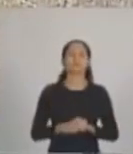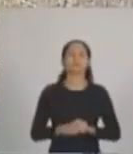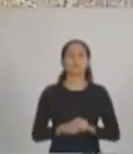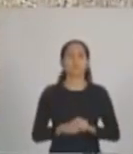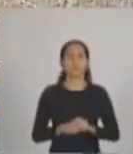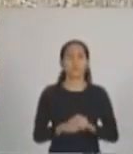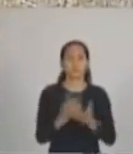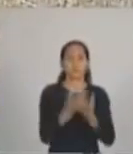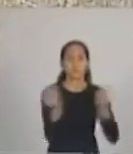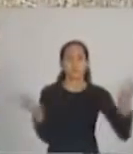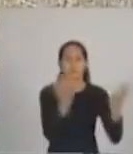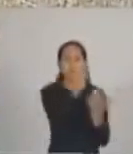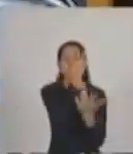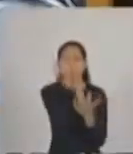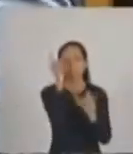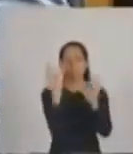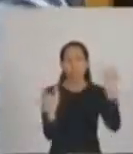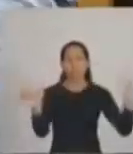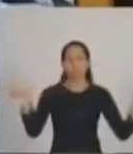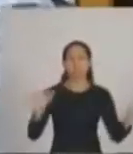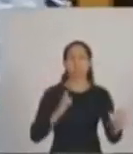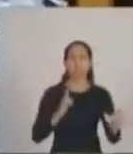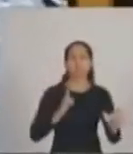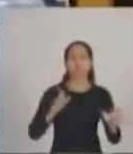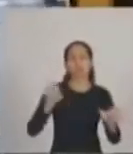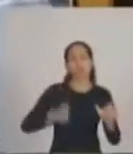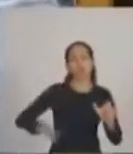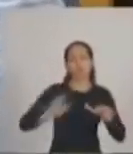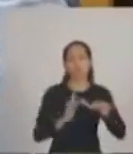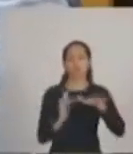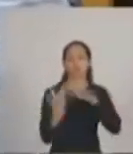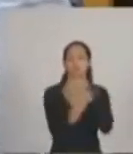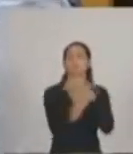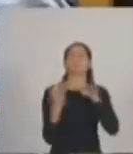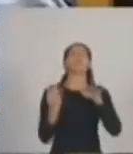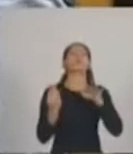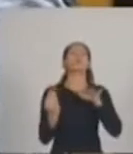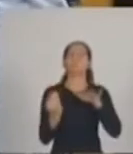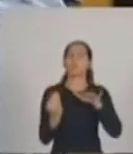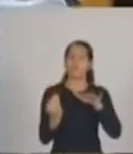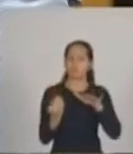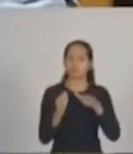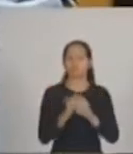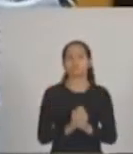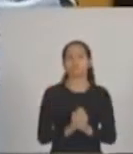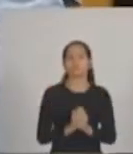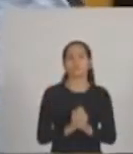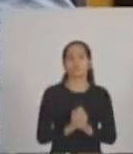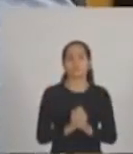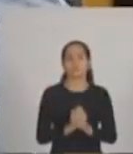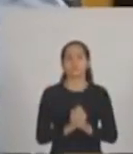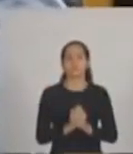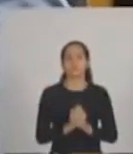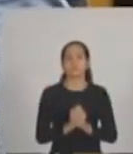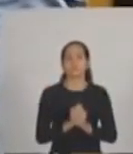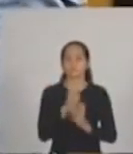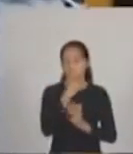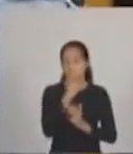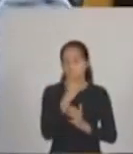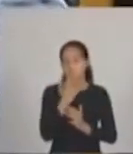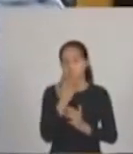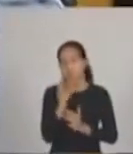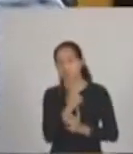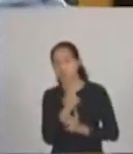Muitas pessoas têm usado hoje a rede social para algo que incomodou, né? Eu cito aqui a